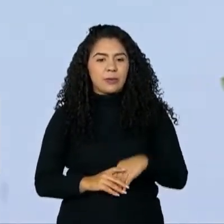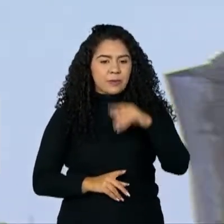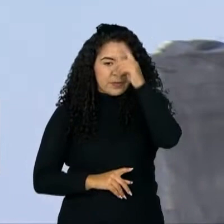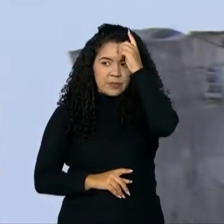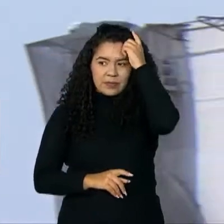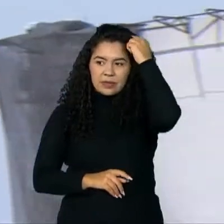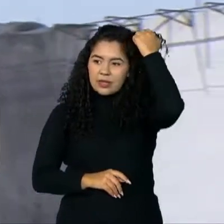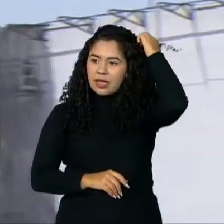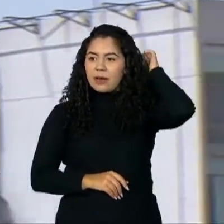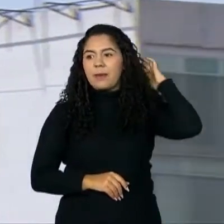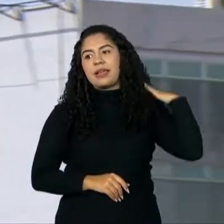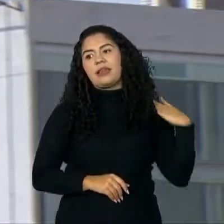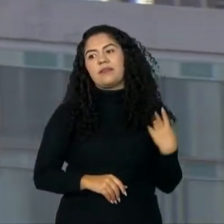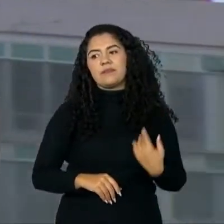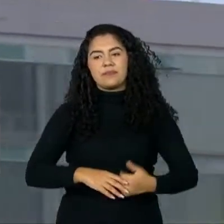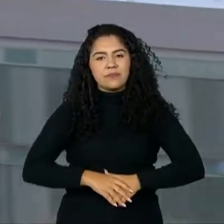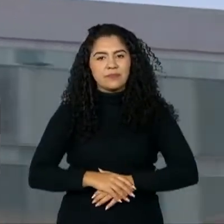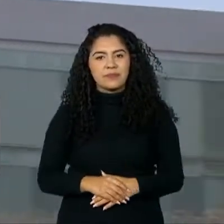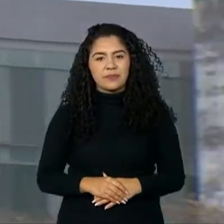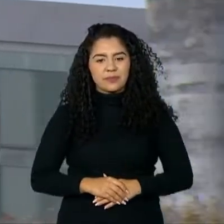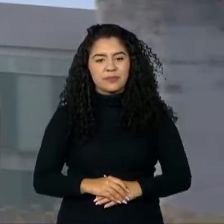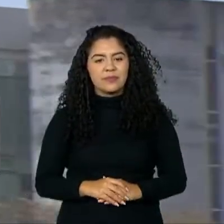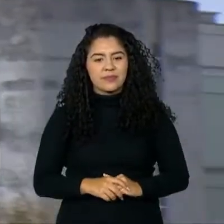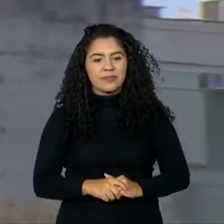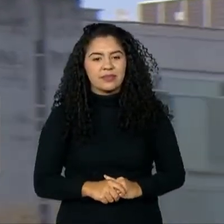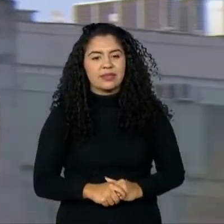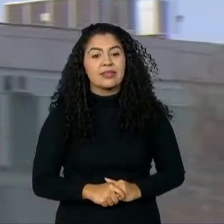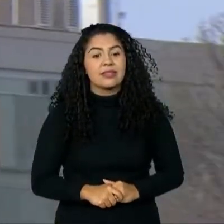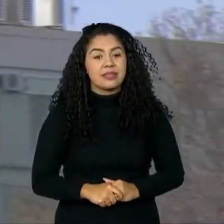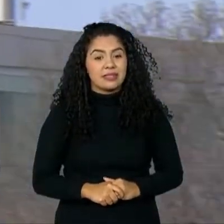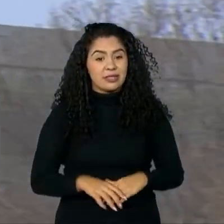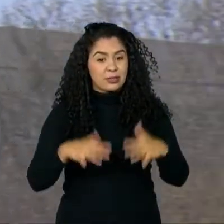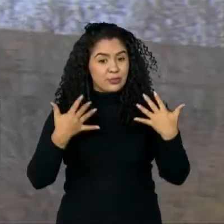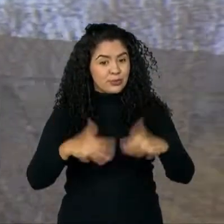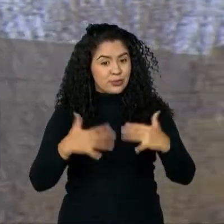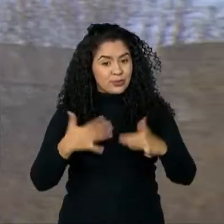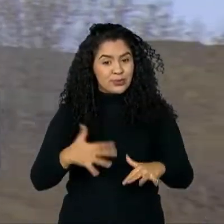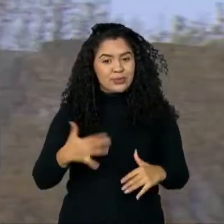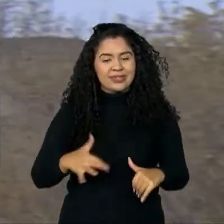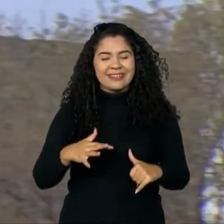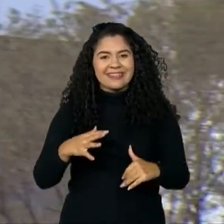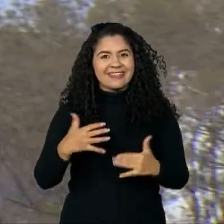curva de cabeça para baixo. É uma